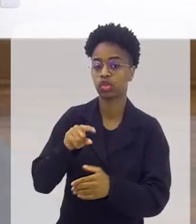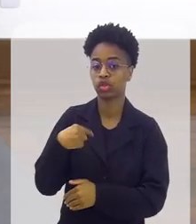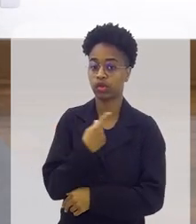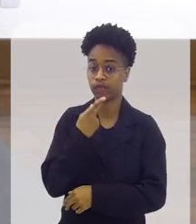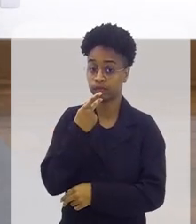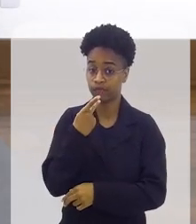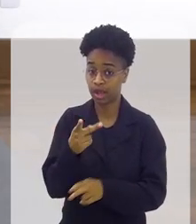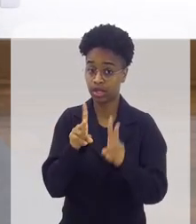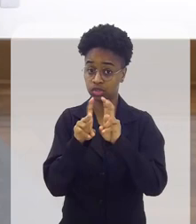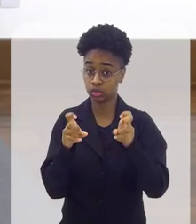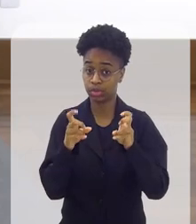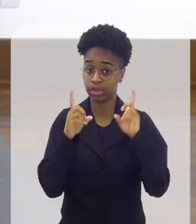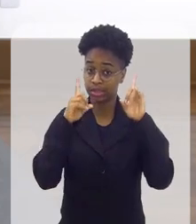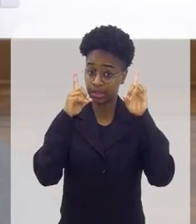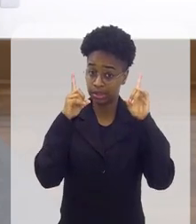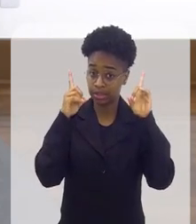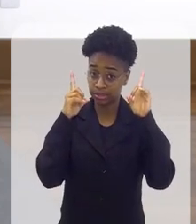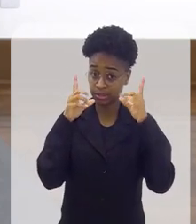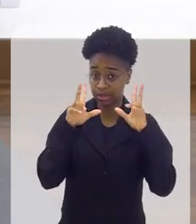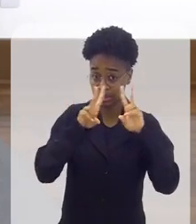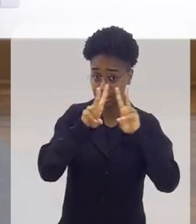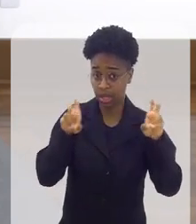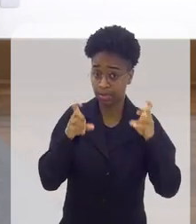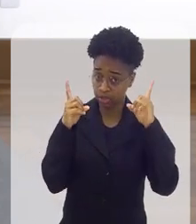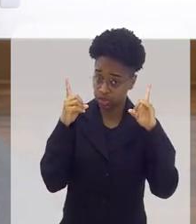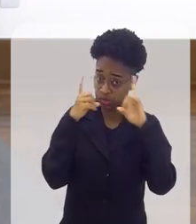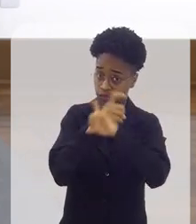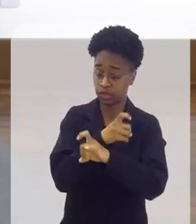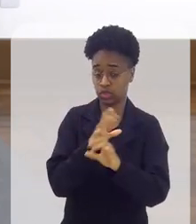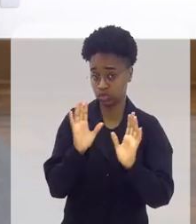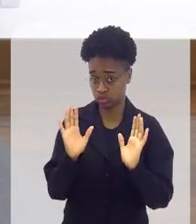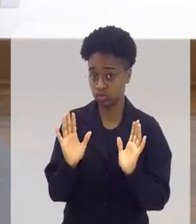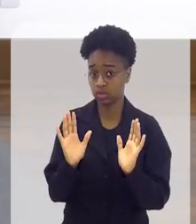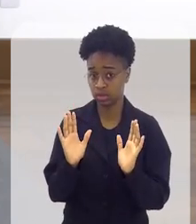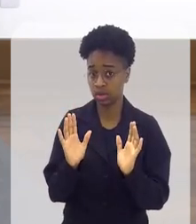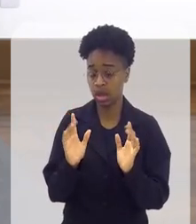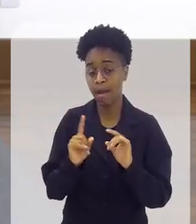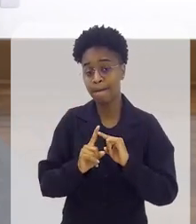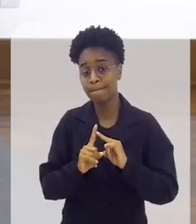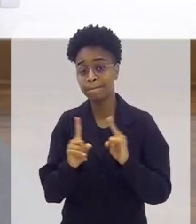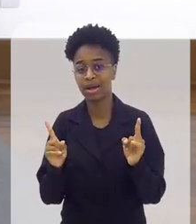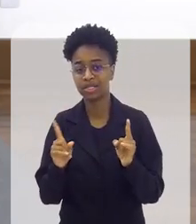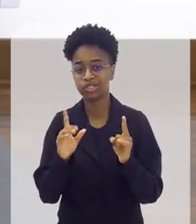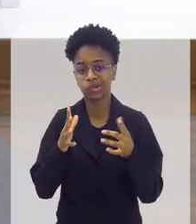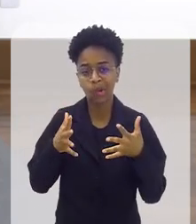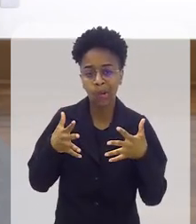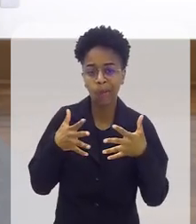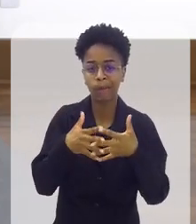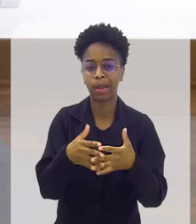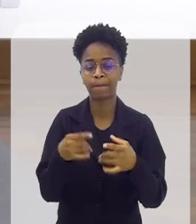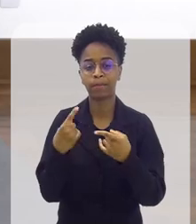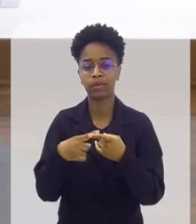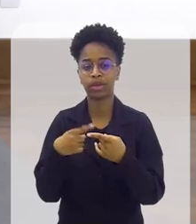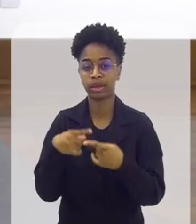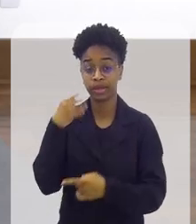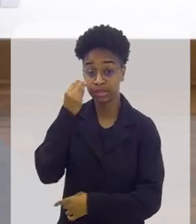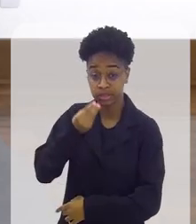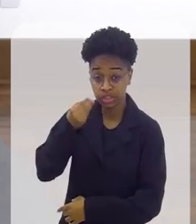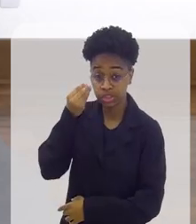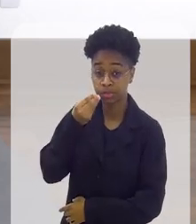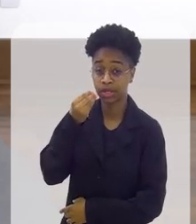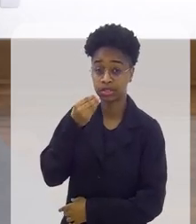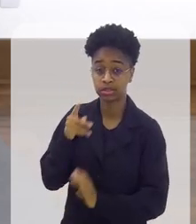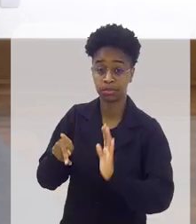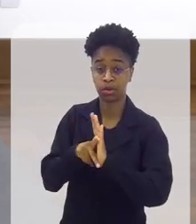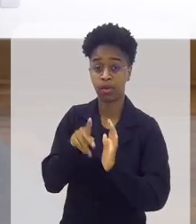parte para falar de um tema que é complexo por si só, né? Mas ele já é complexo até porque a